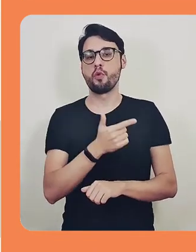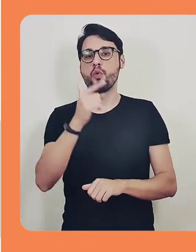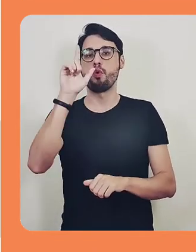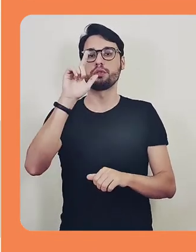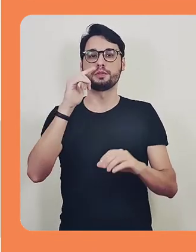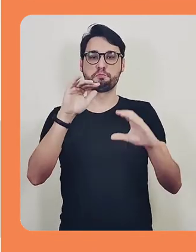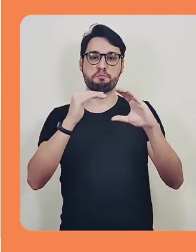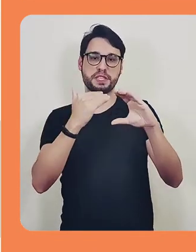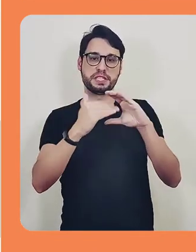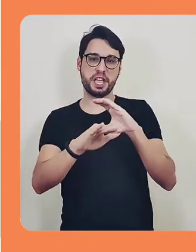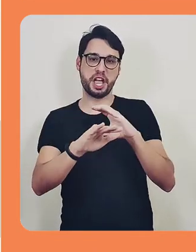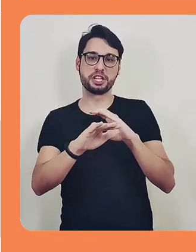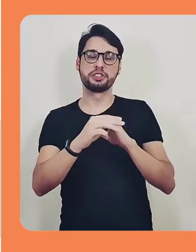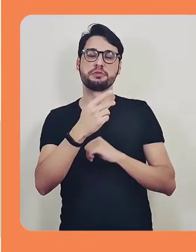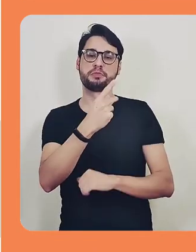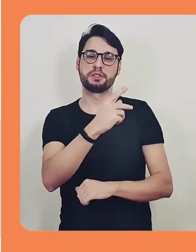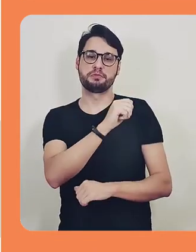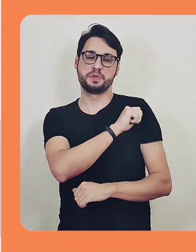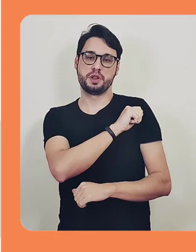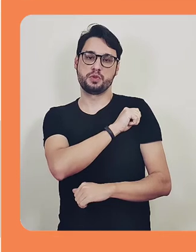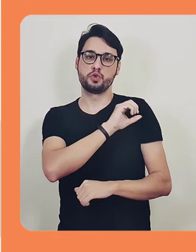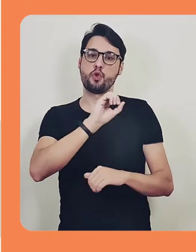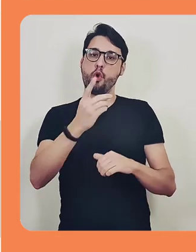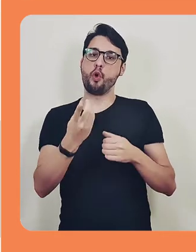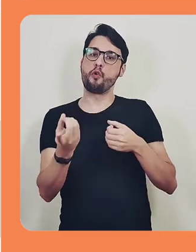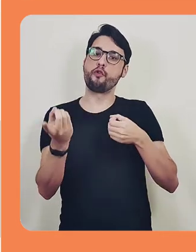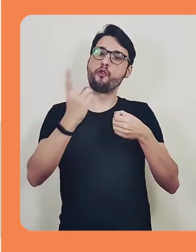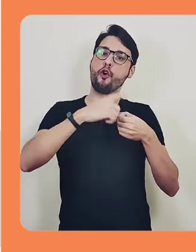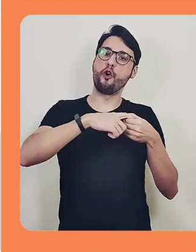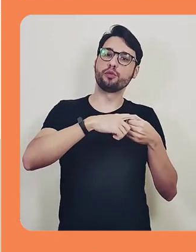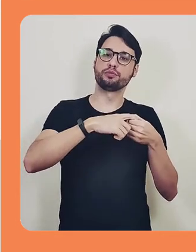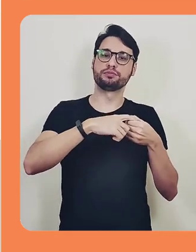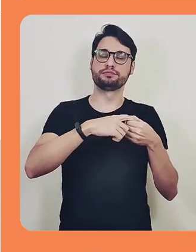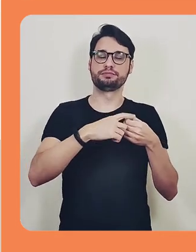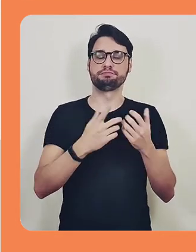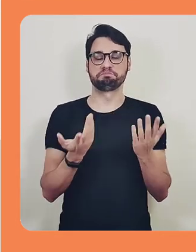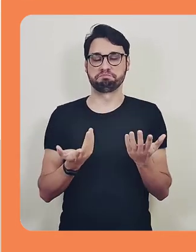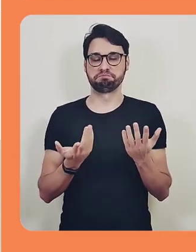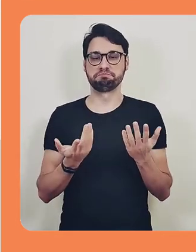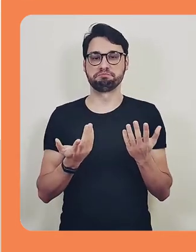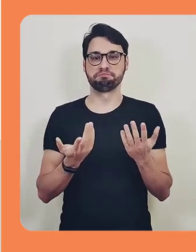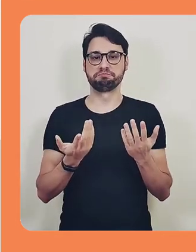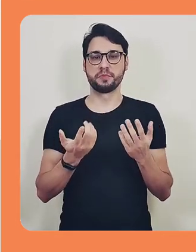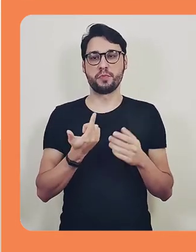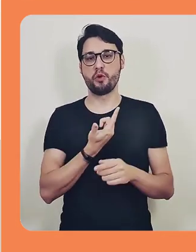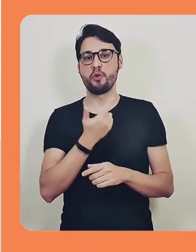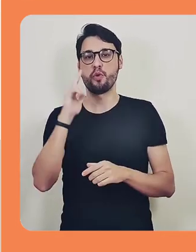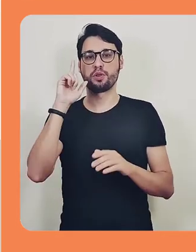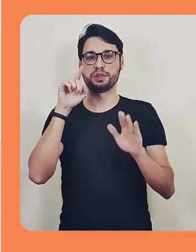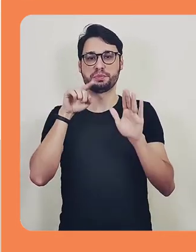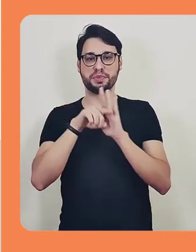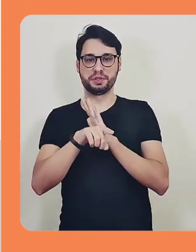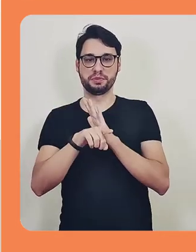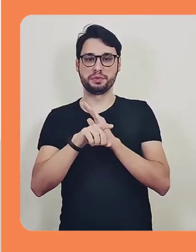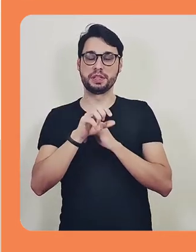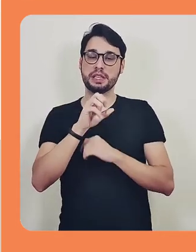tempo futuro ou passado, né? Dar uma mensagem para ele. E